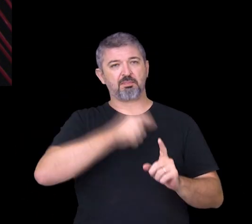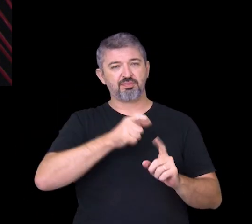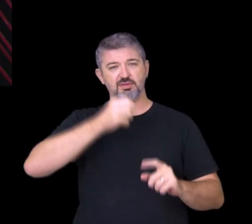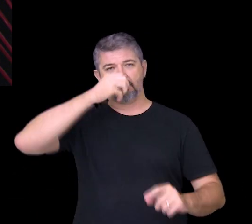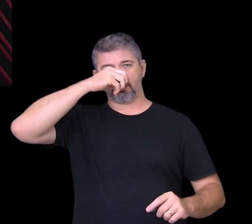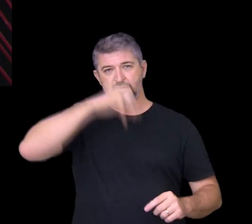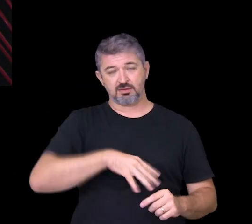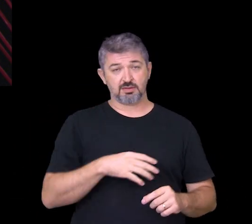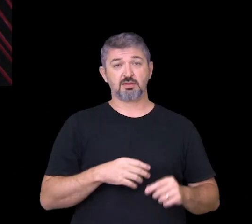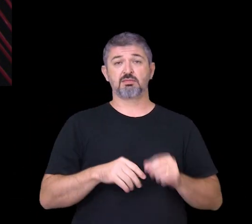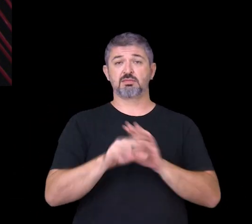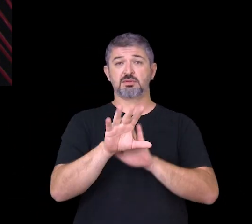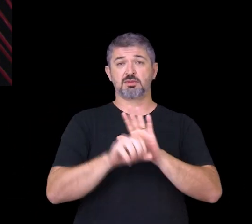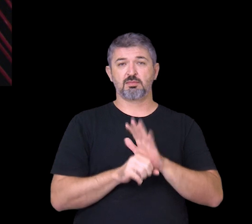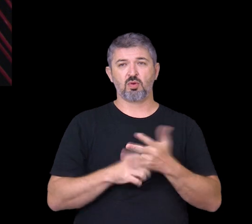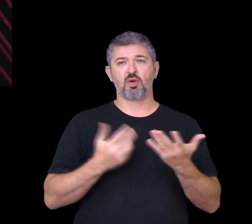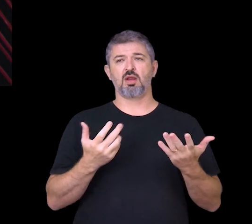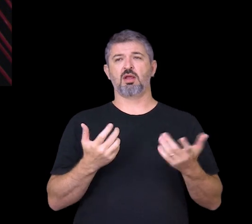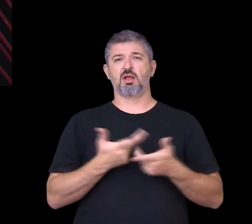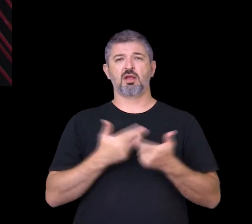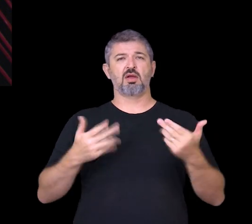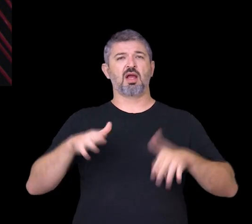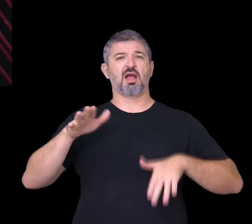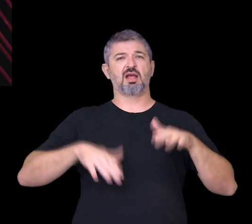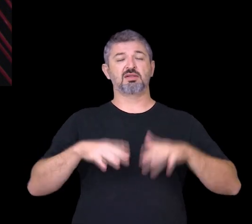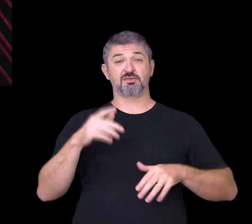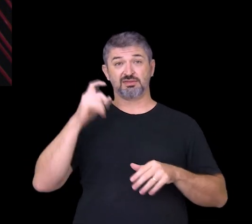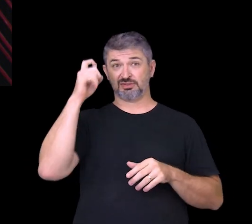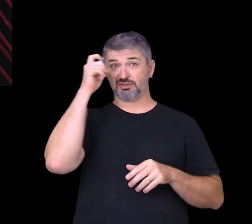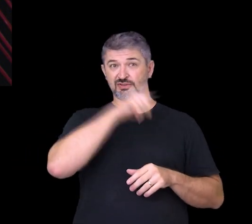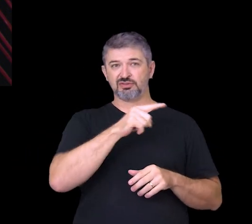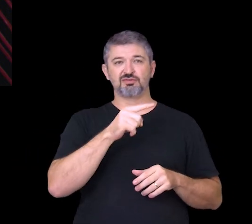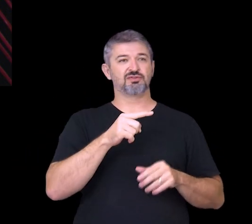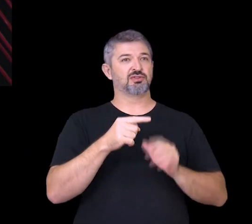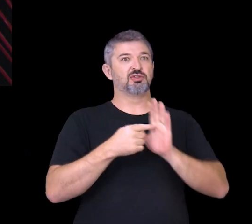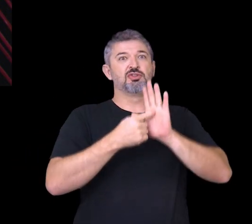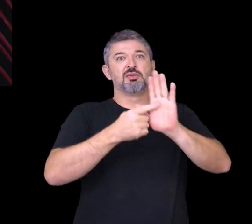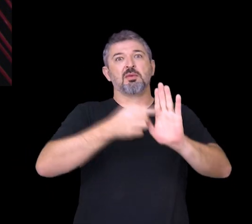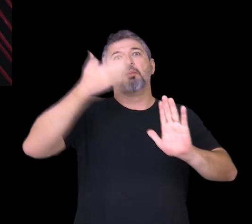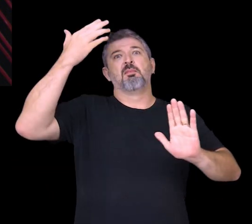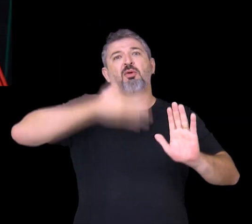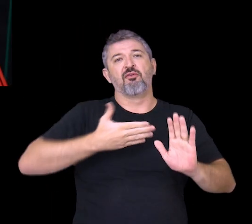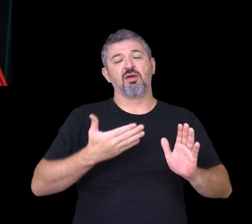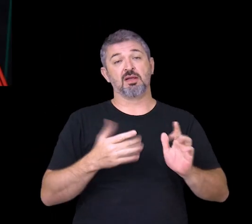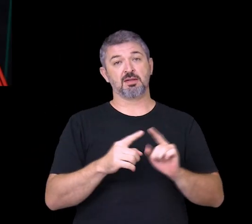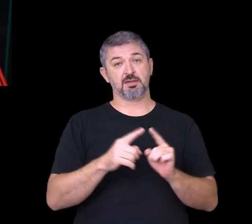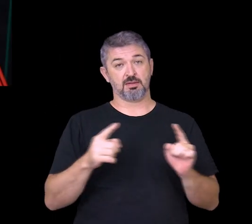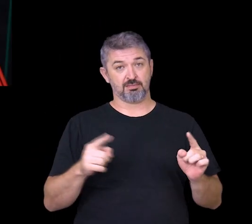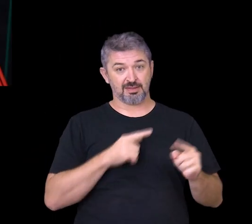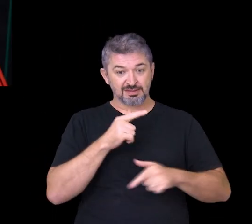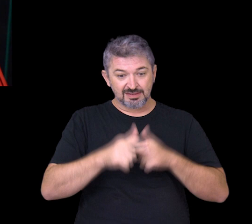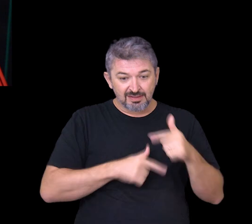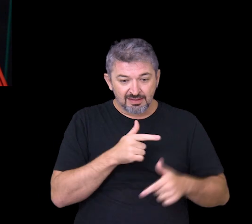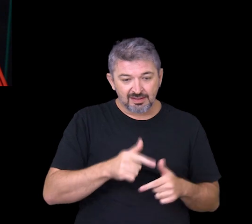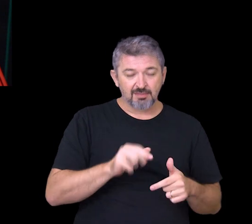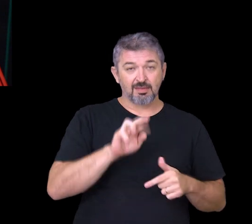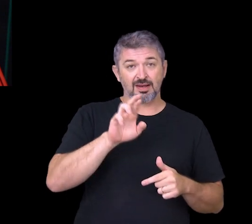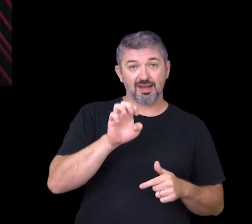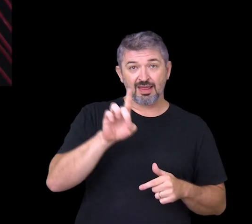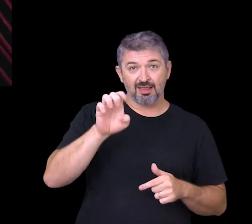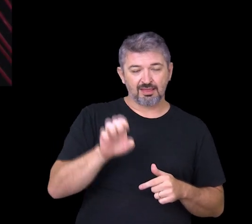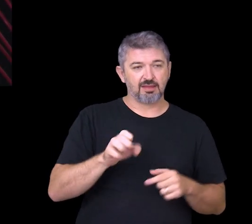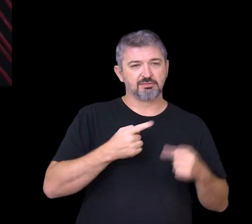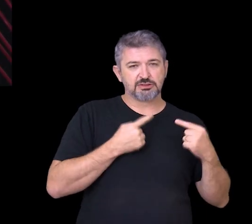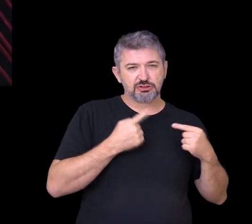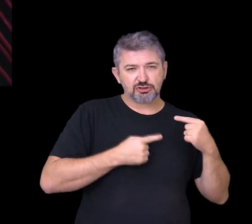e também simbólicas, subliminares, que muitas vezes são difíceis de materializar num processo, mas esse trabalho em rede que a